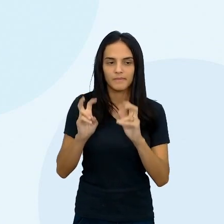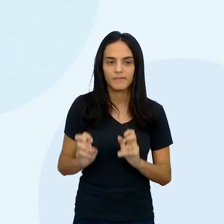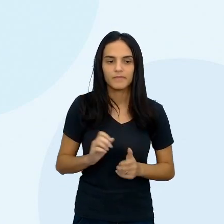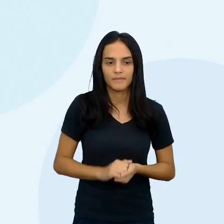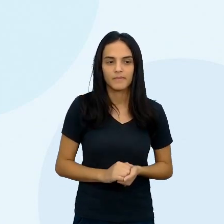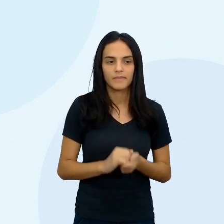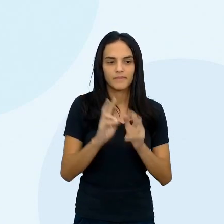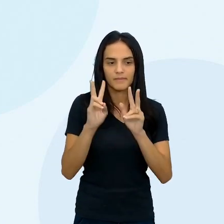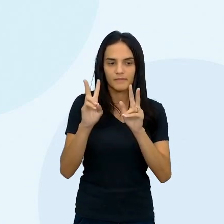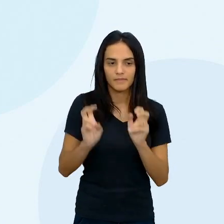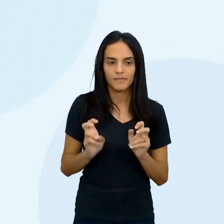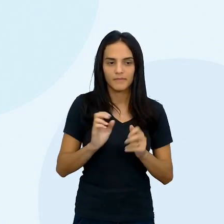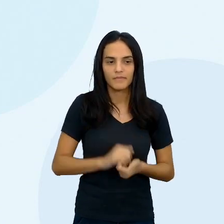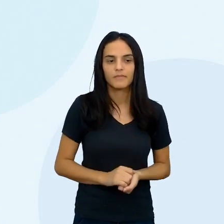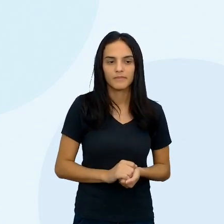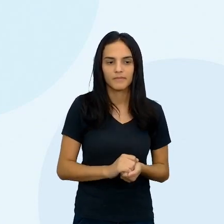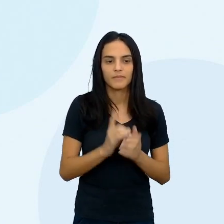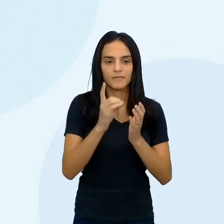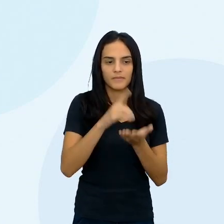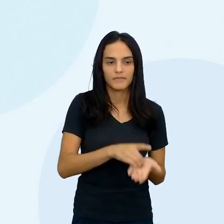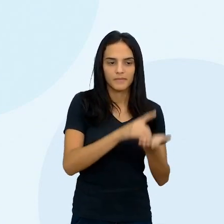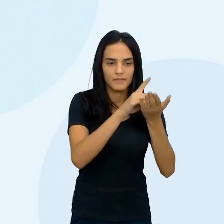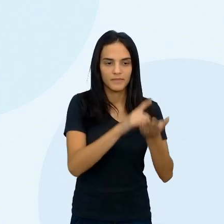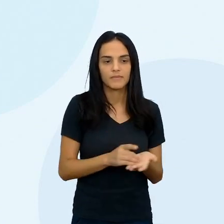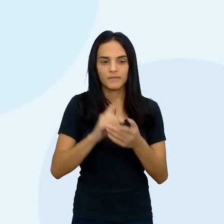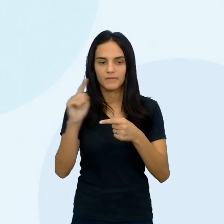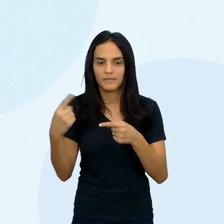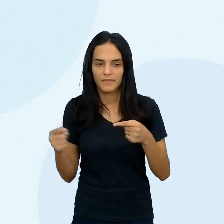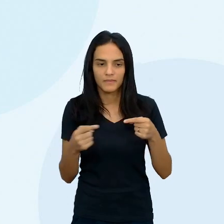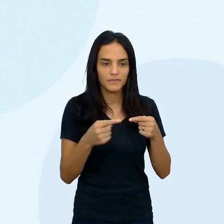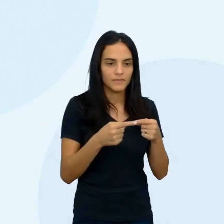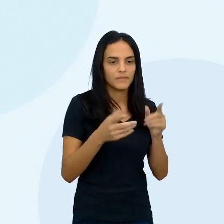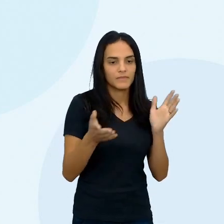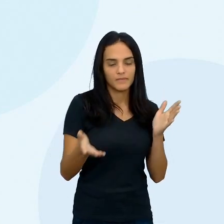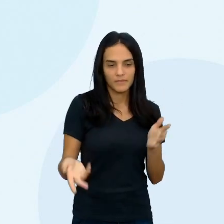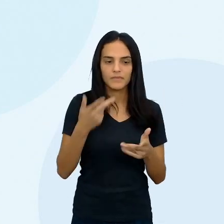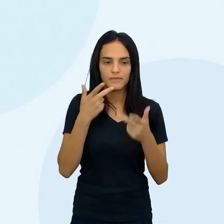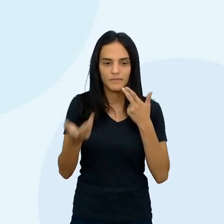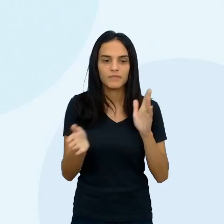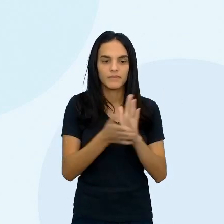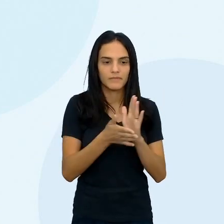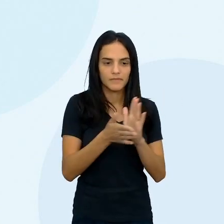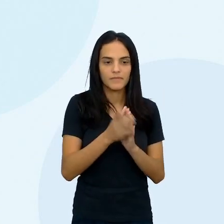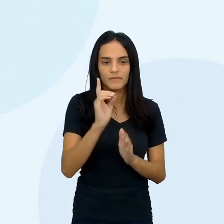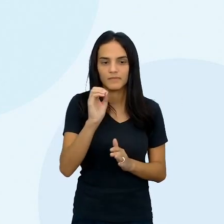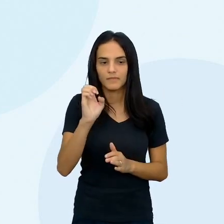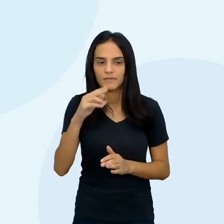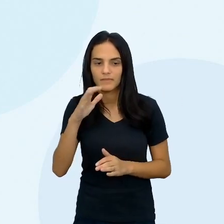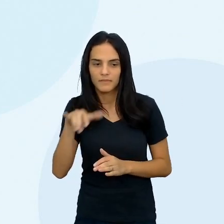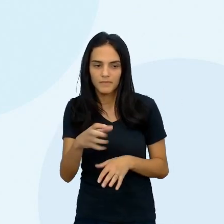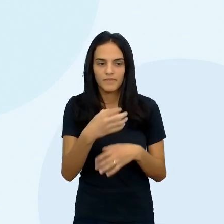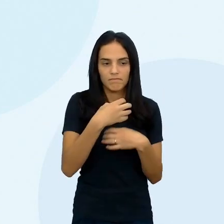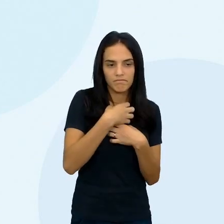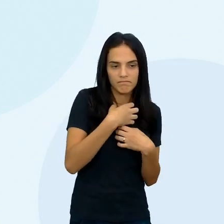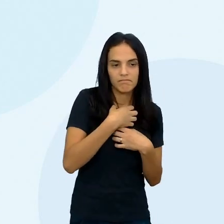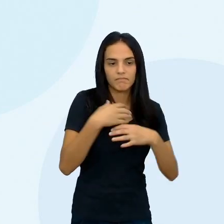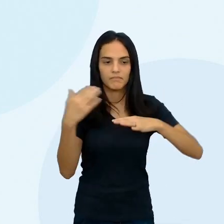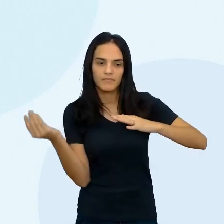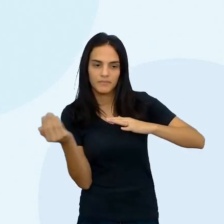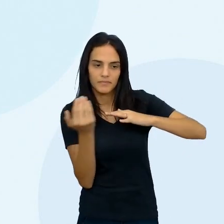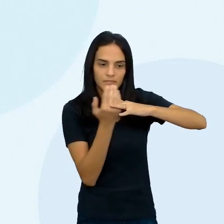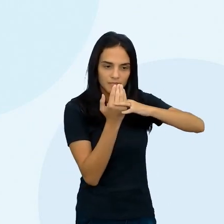o tema, diário de bordo, objetivo, nós vamos falar das competências docente, sensibilização,